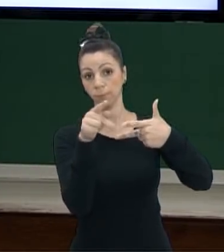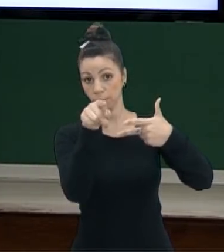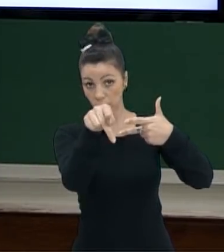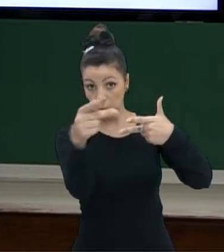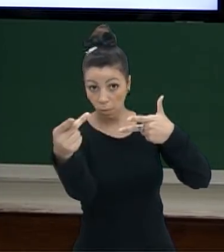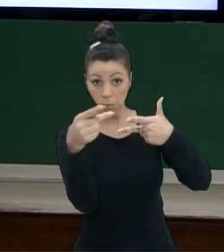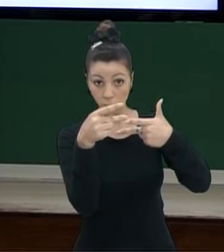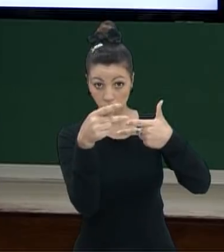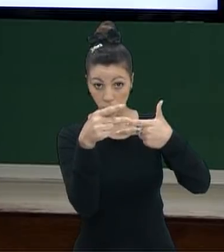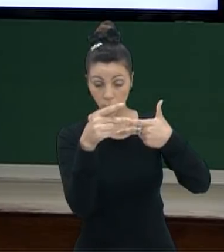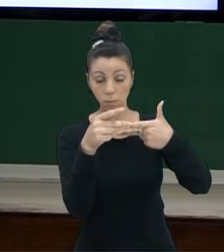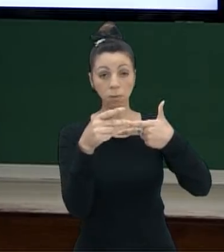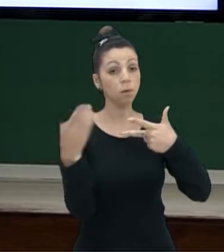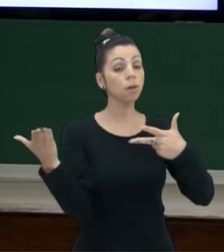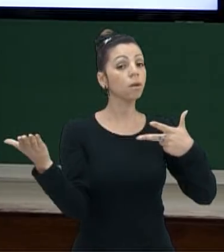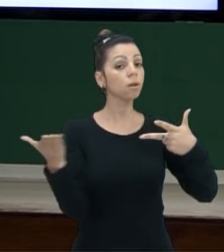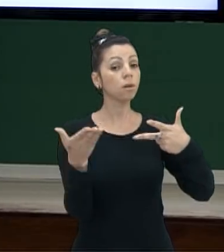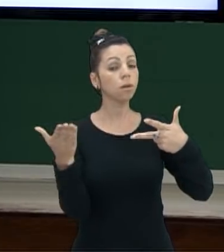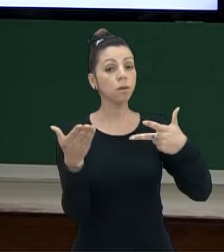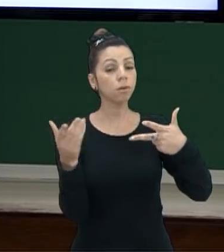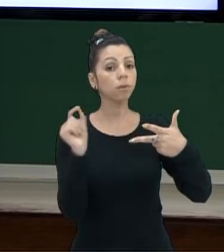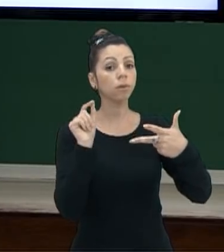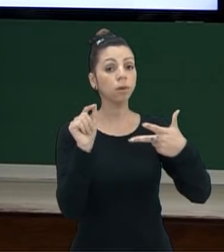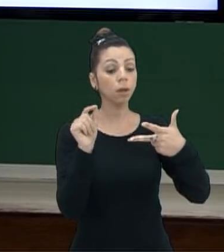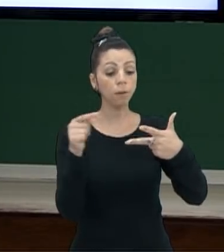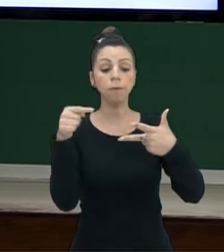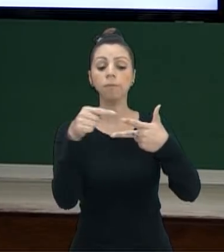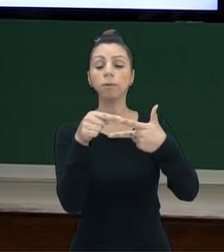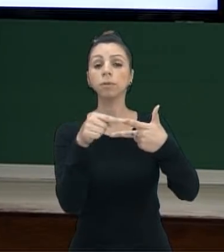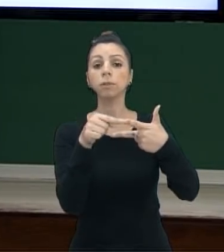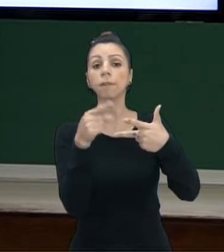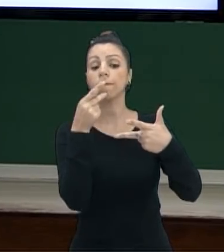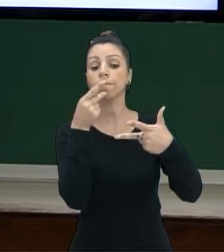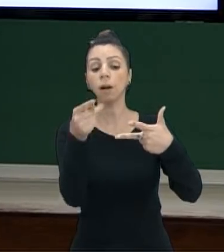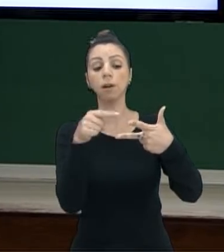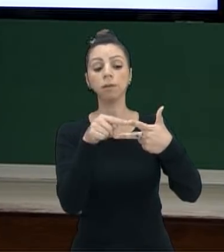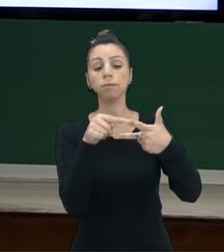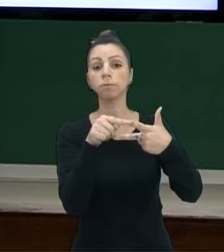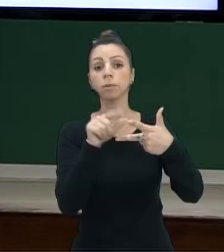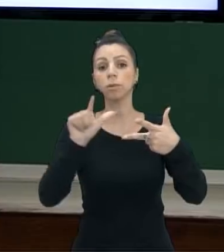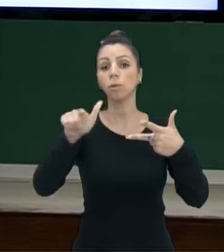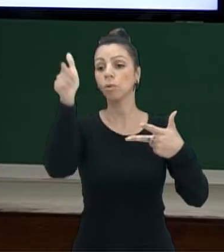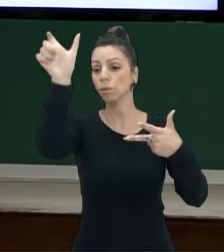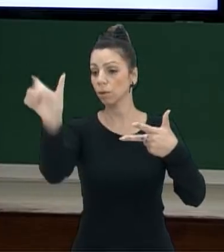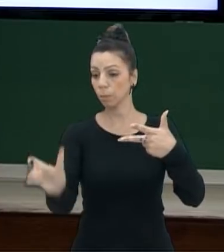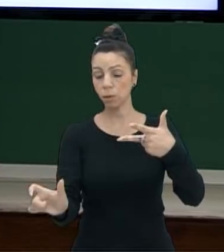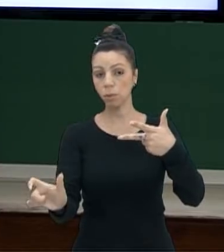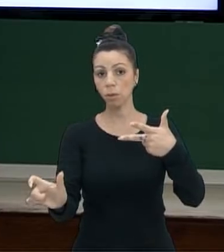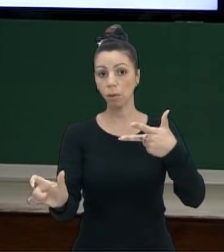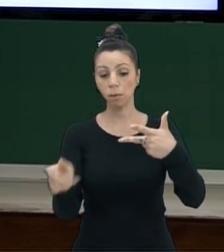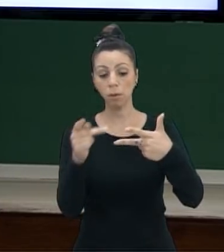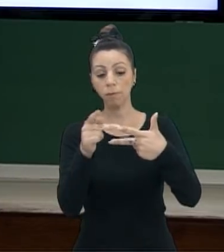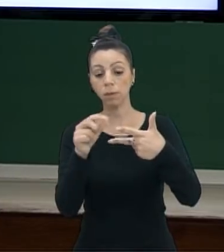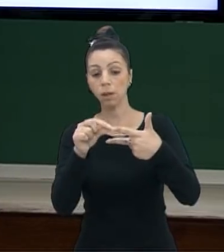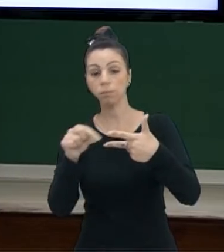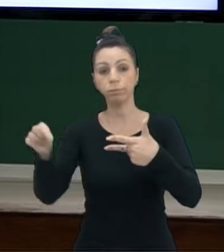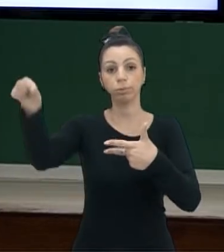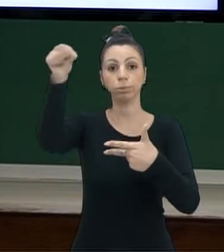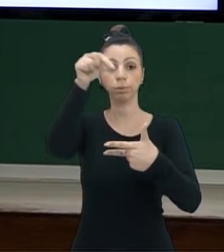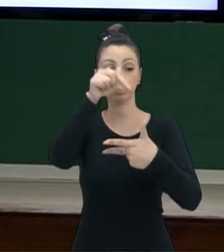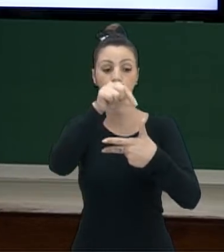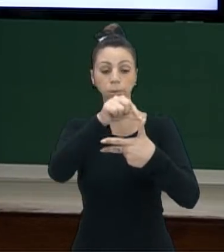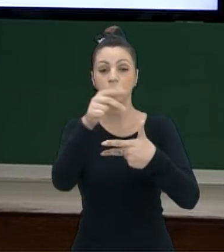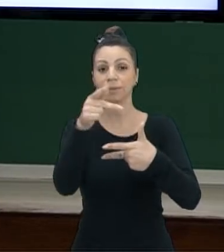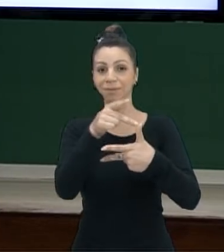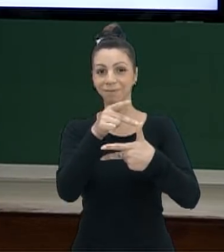pessoa. Mas quando você falar com uma outra pessoa, aí você passa a ser a segunda pessoa, a